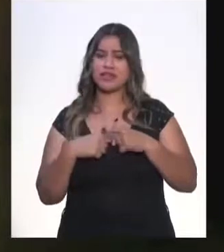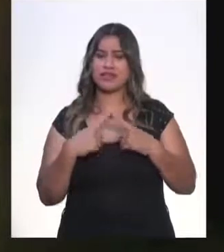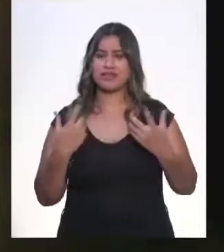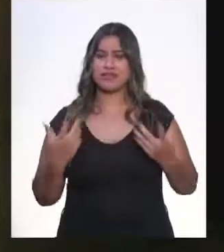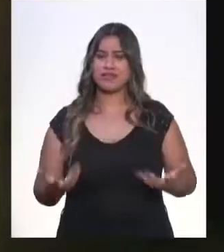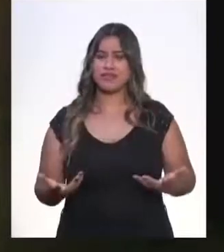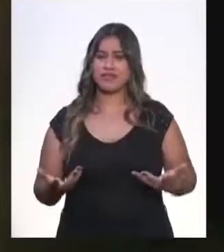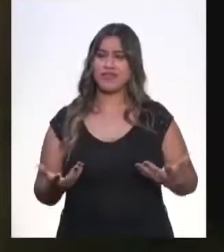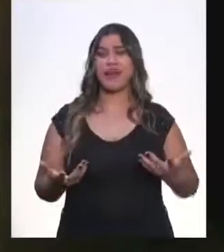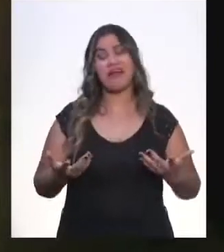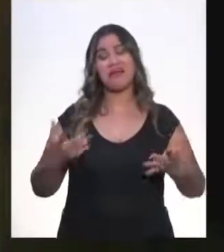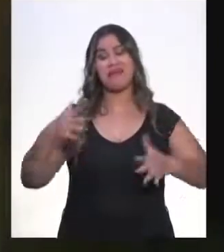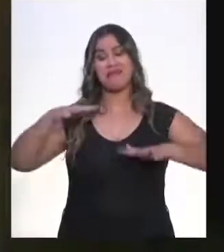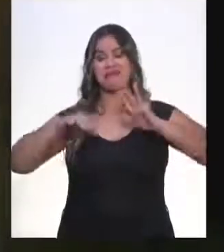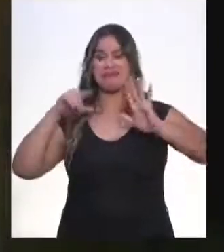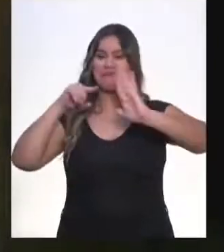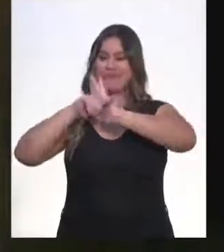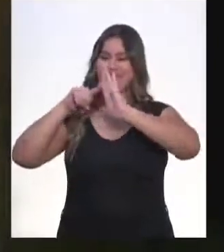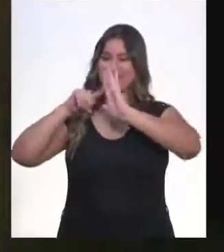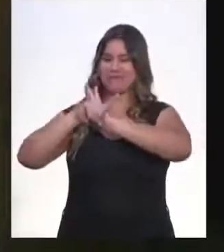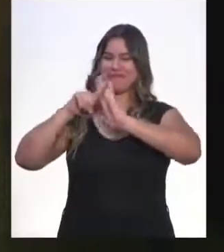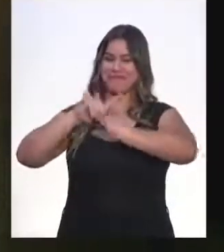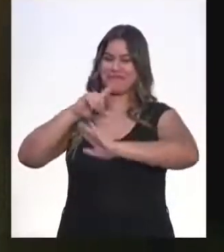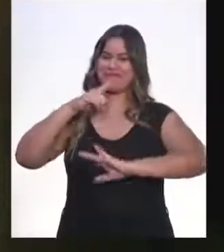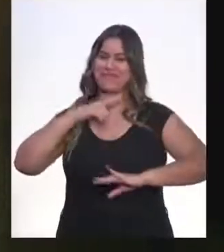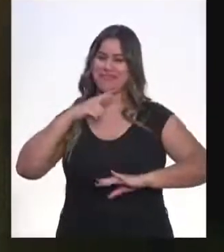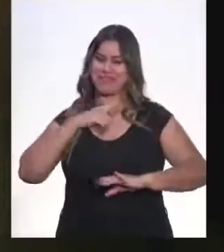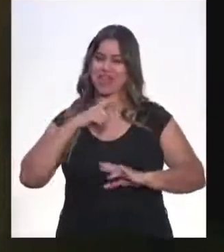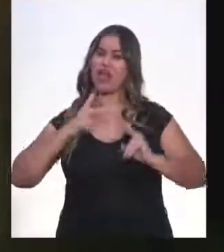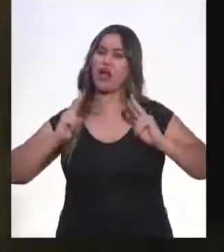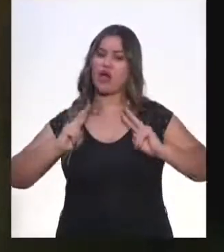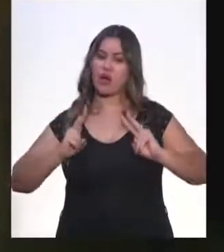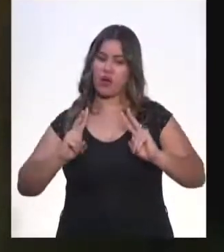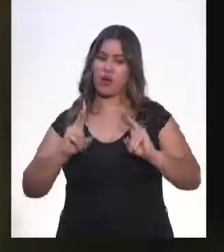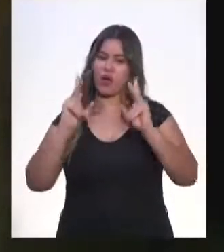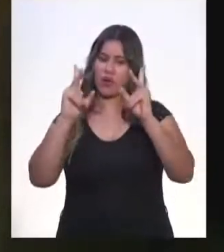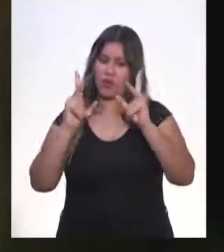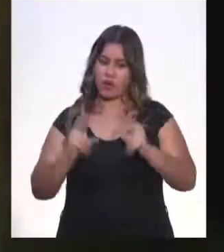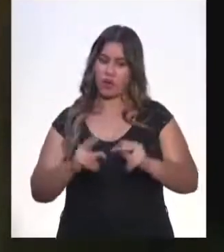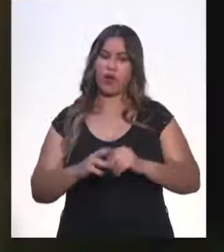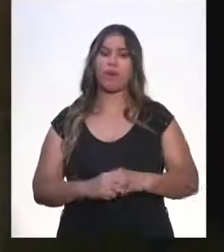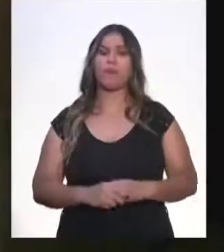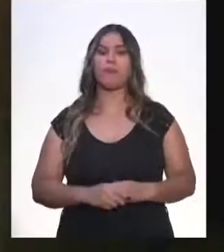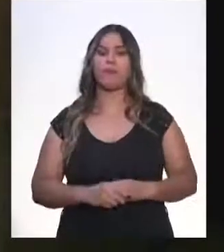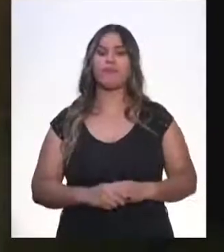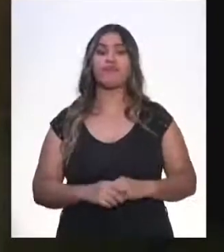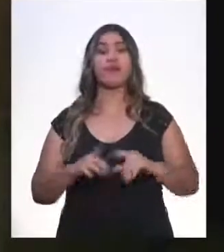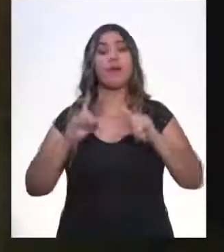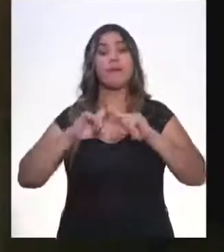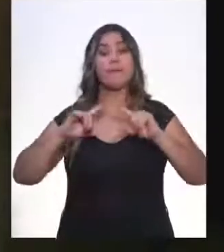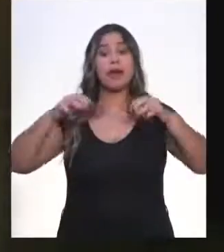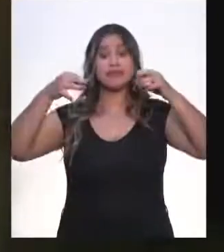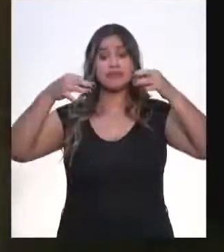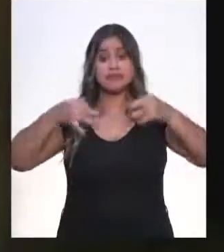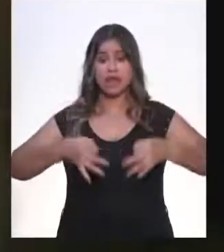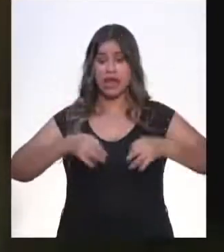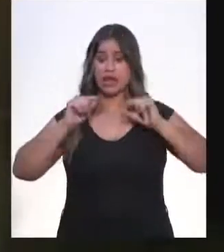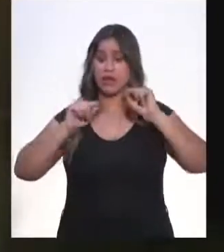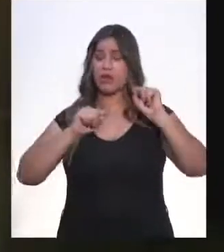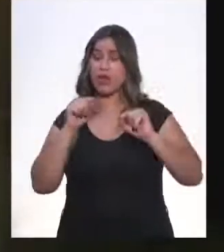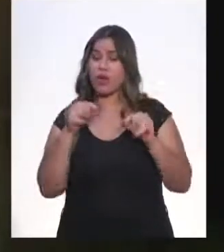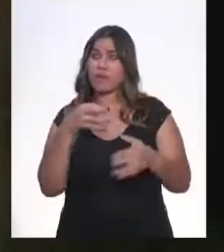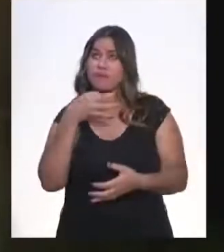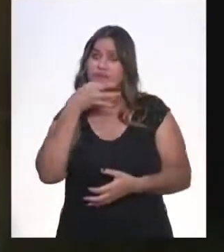independentemente de nos questionarmos isso, continuaremos exatamente na posição onde estamos, mas certamente de um ponto de